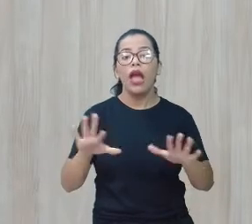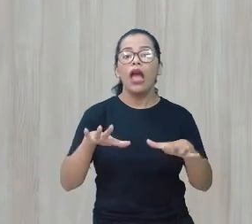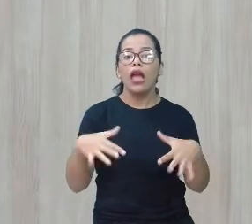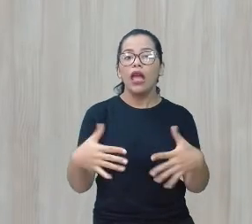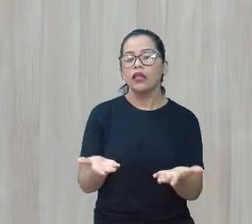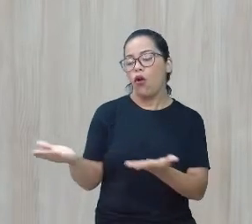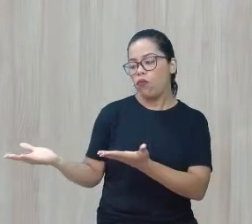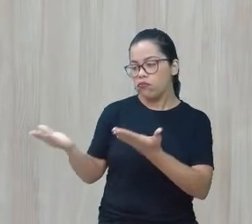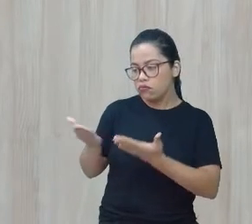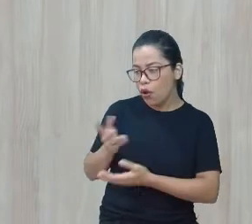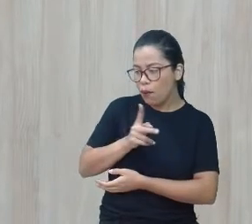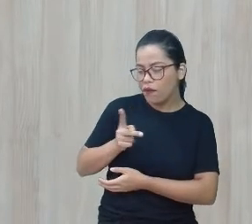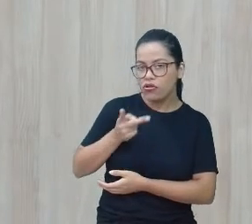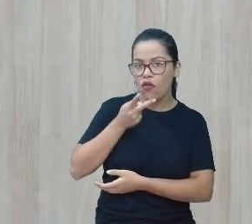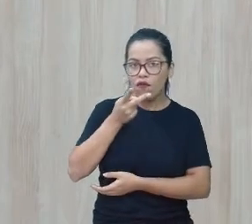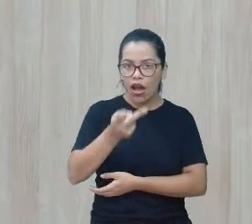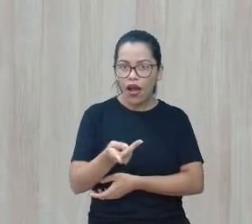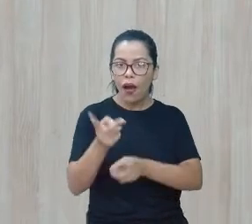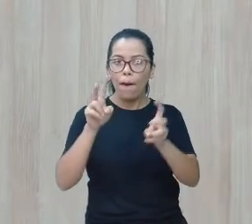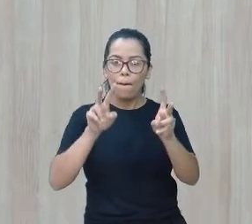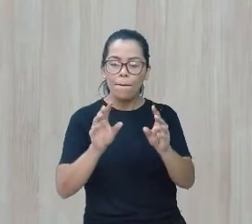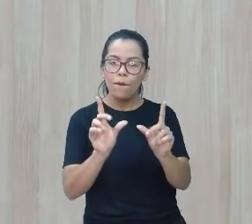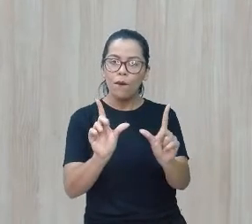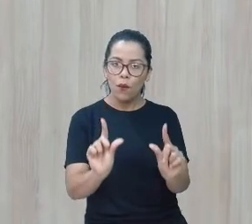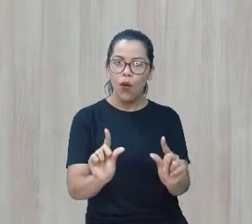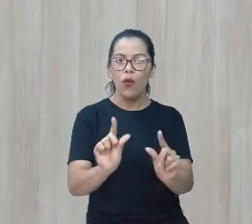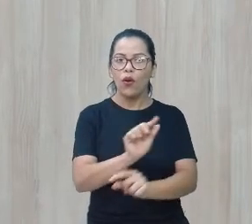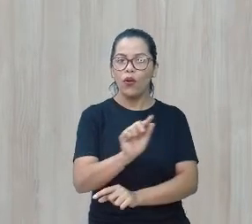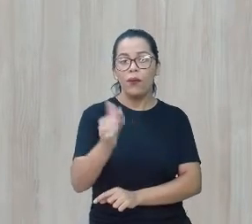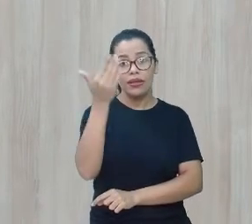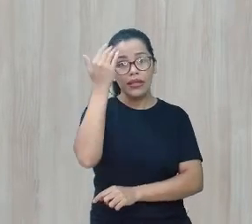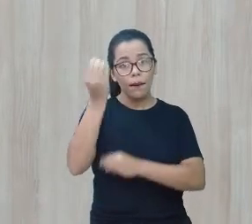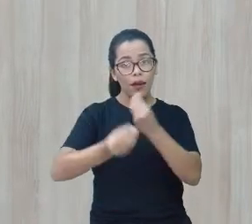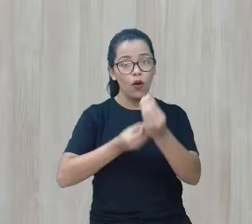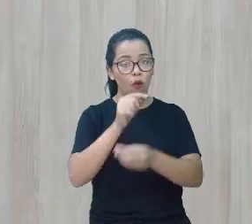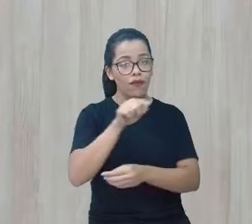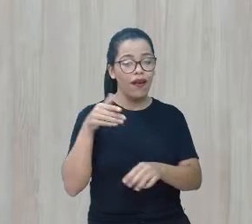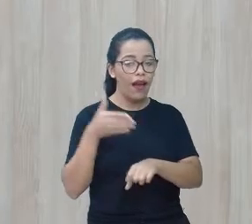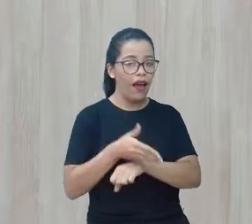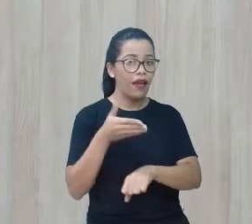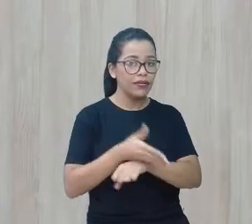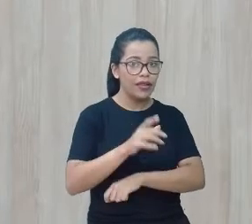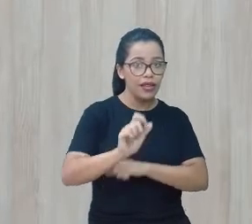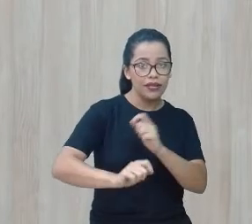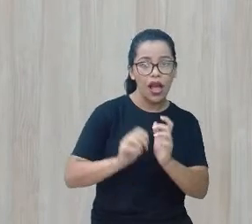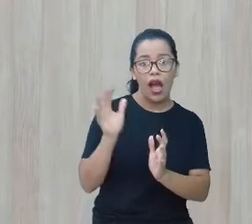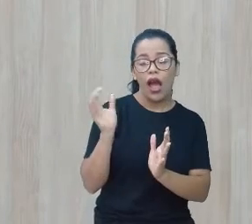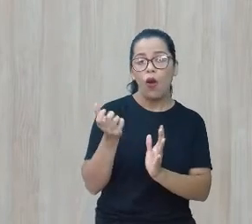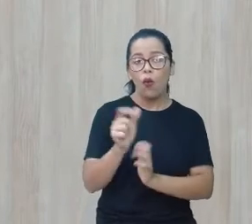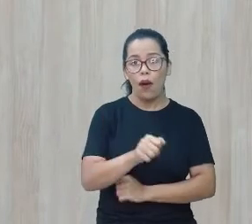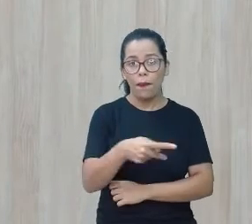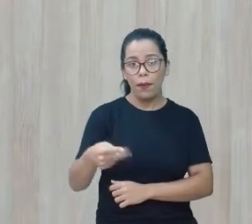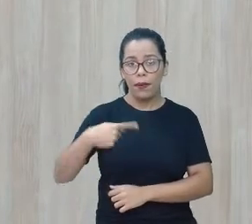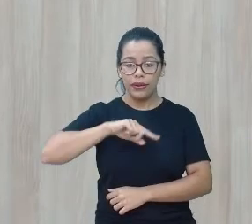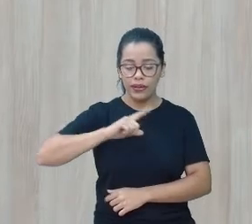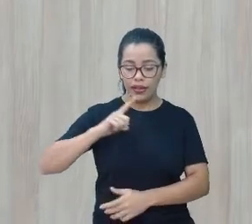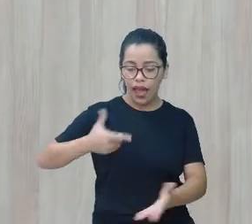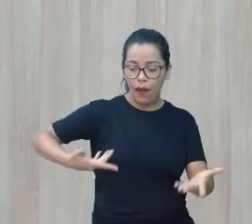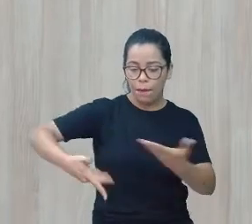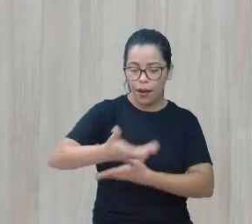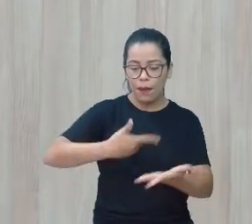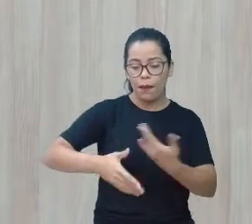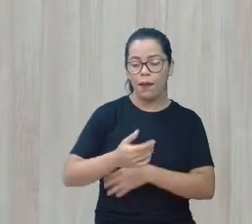professor Tiago, para ele mostrar para vocês aí como que vocês fazem para acessar a ferramenta, para a gente ter essa interatividade na aula, tá bom? Vai